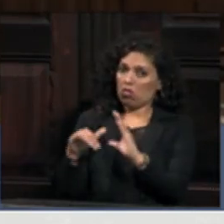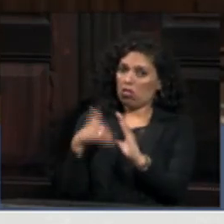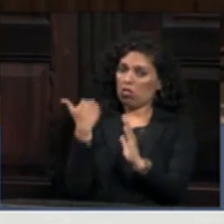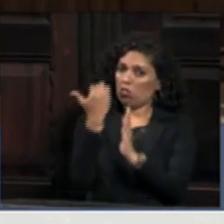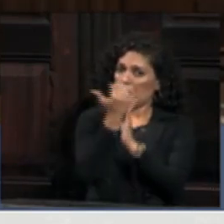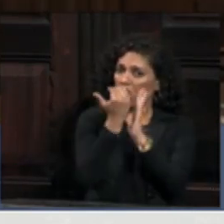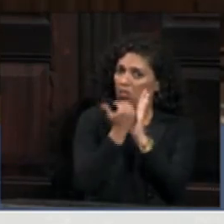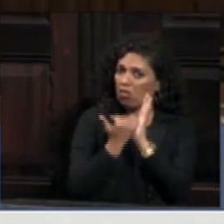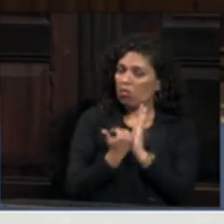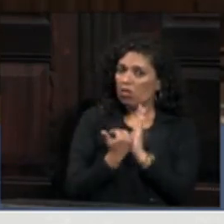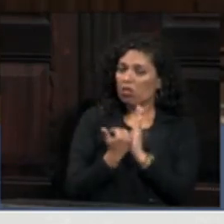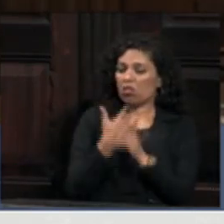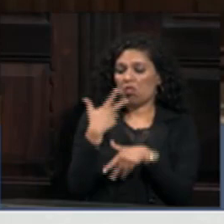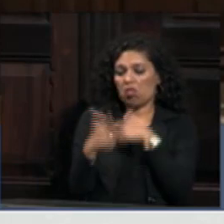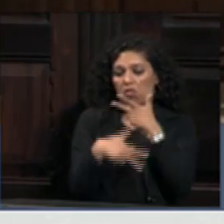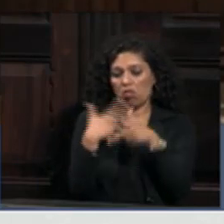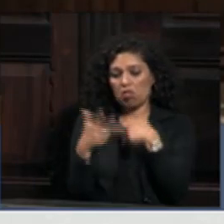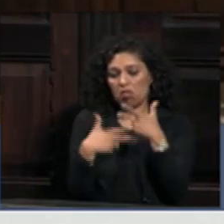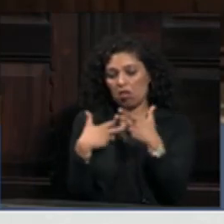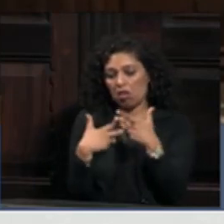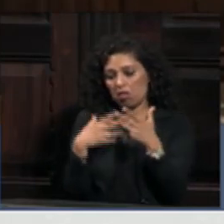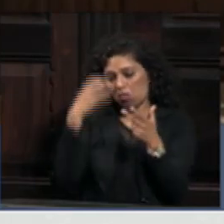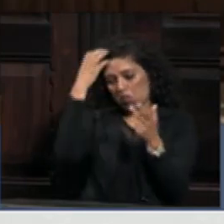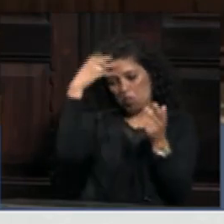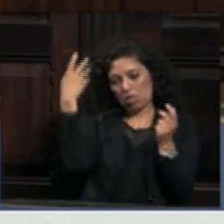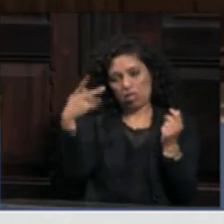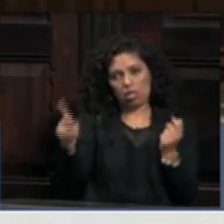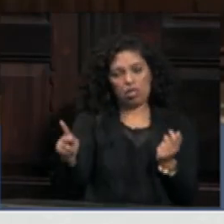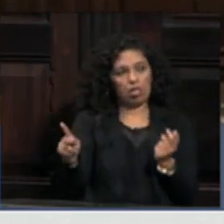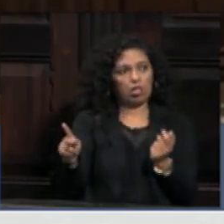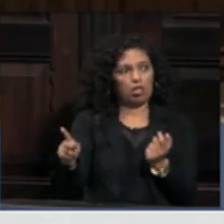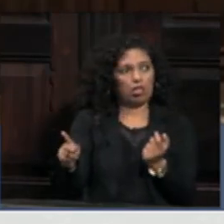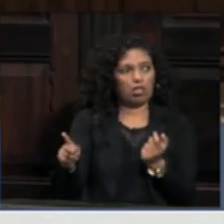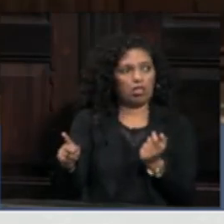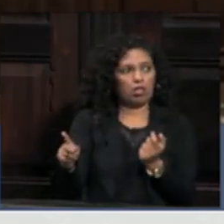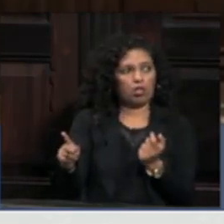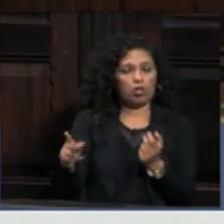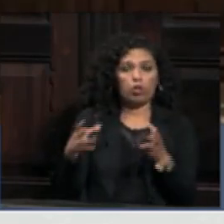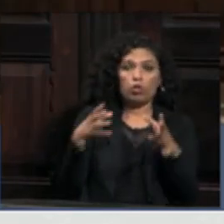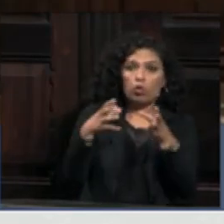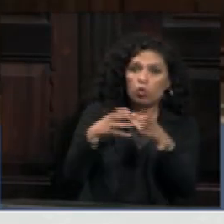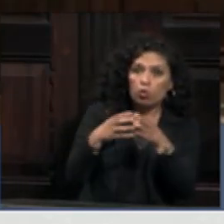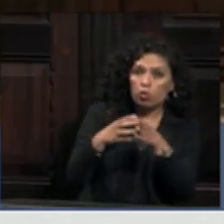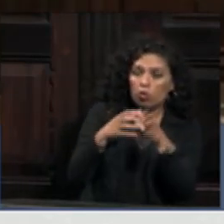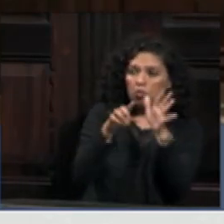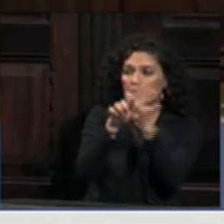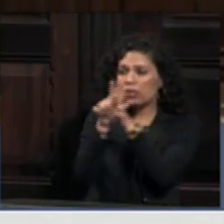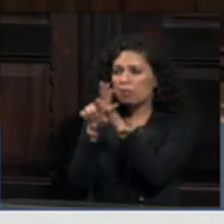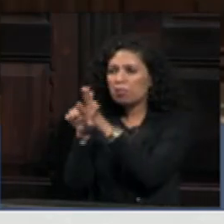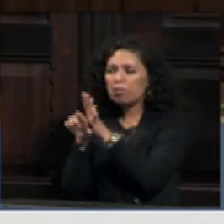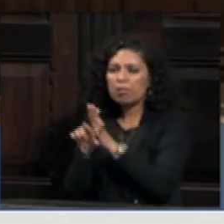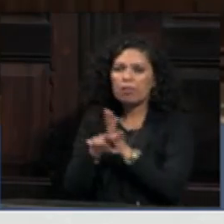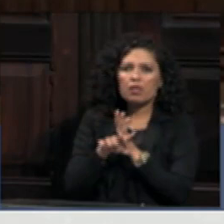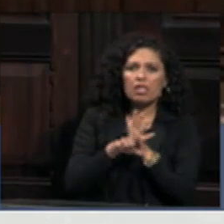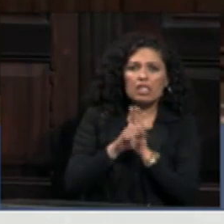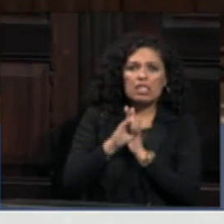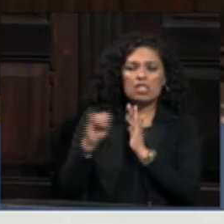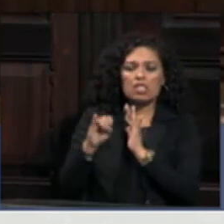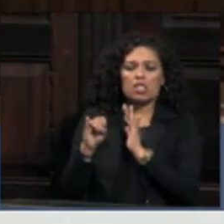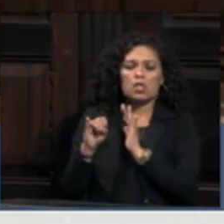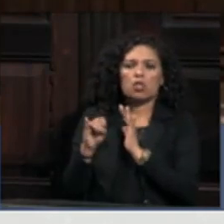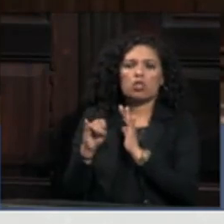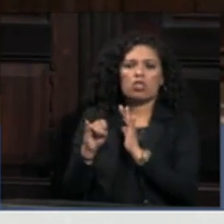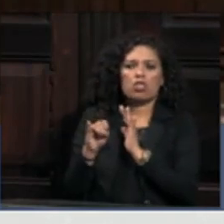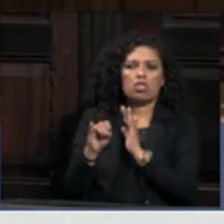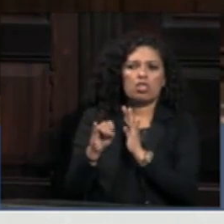também dizia que não participou disso. E quem ia fiscalizar se o benefício fiscal era